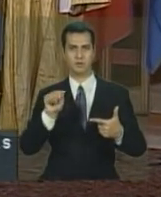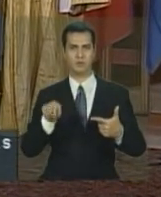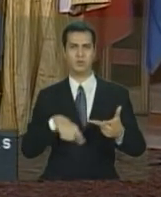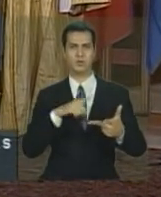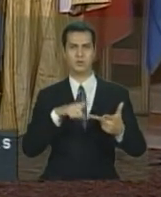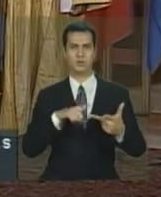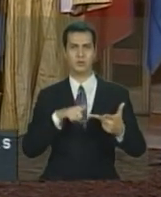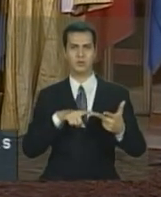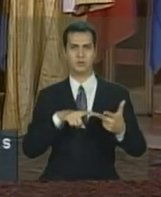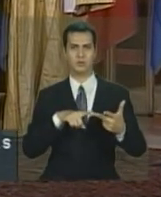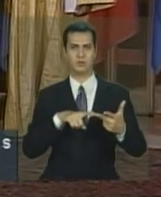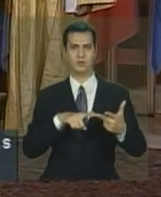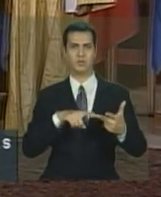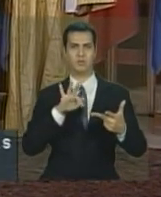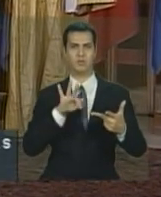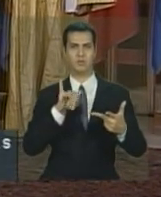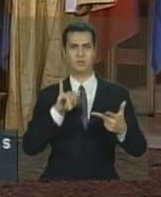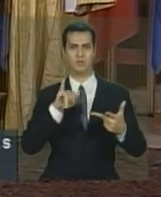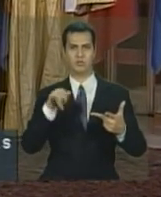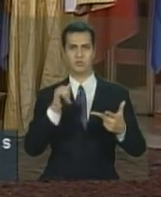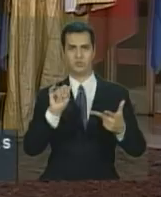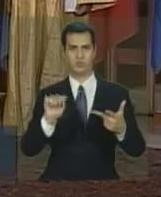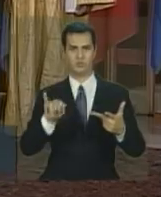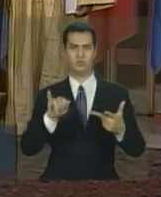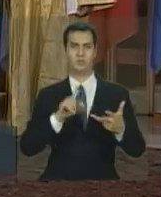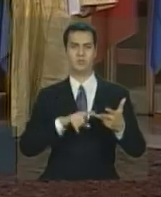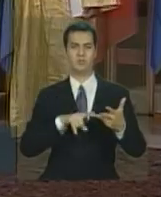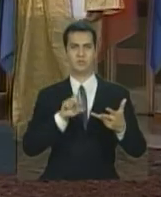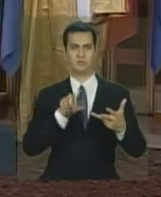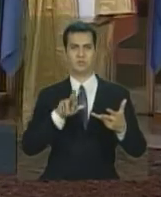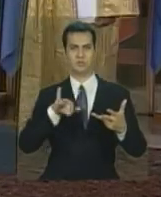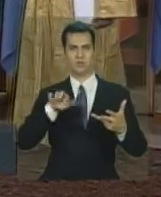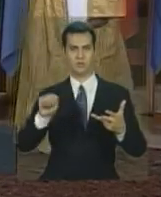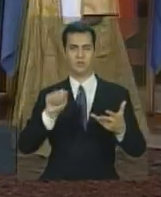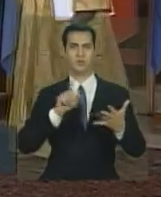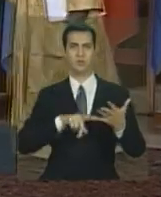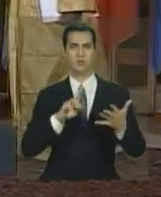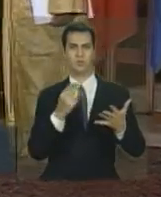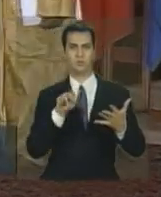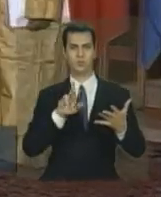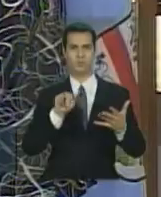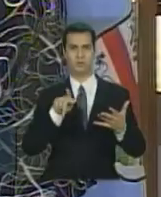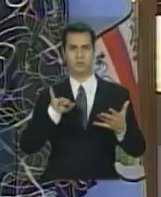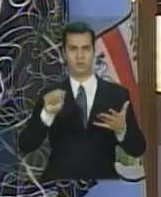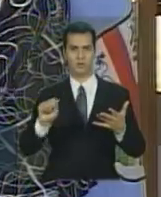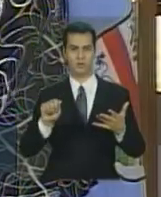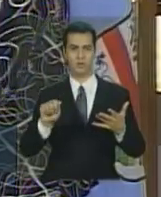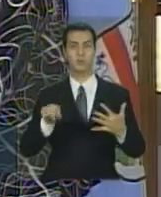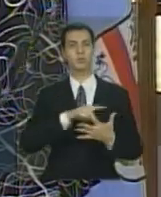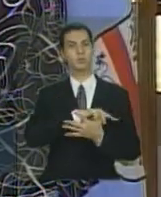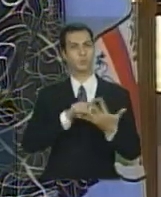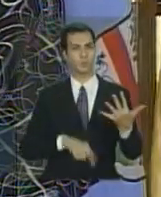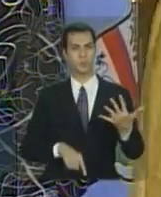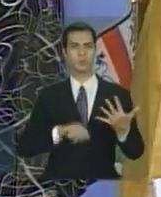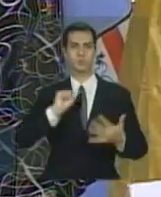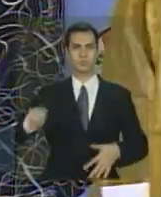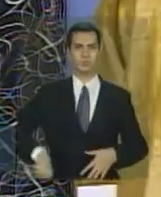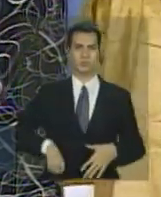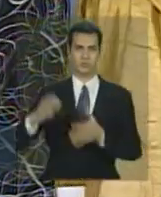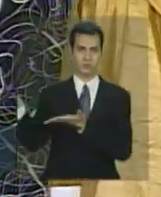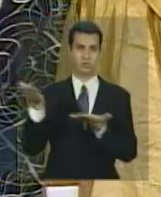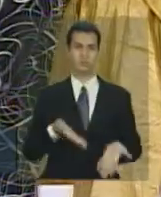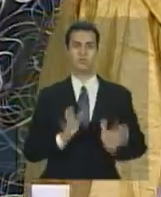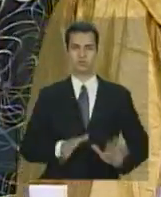Guiana, Ilhas Fiji, Síria e Hungria. Todos esses 17 embaixadores